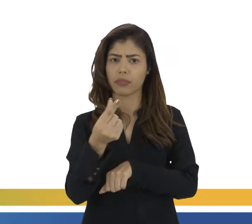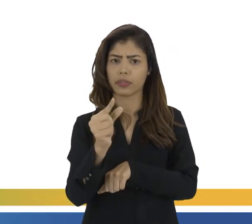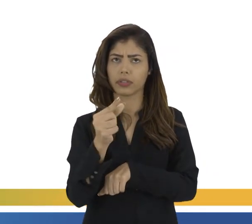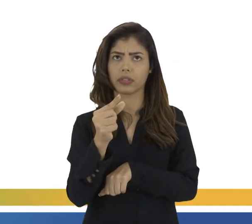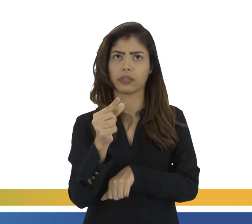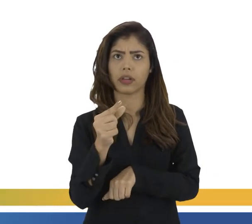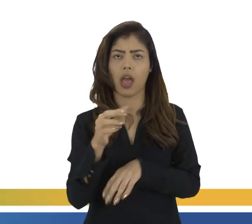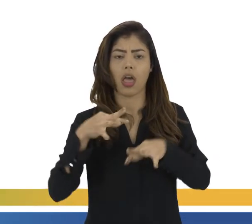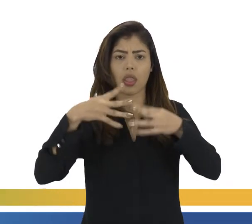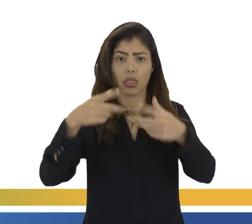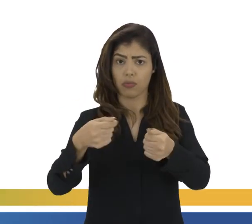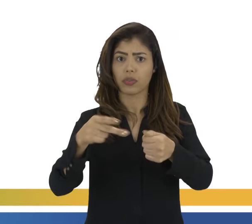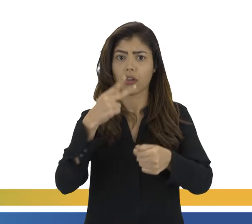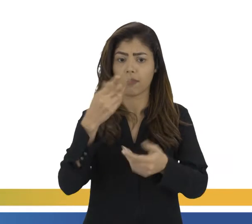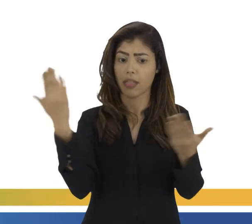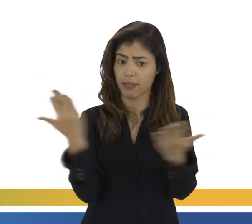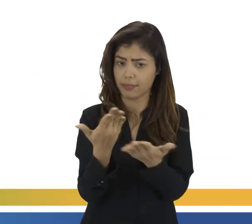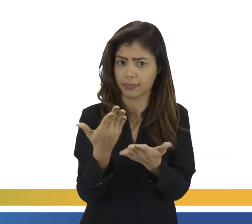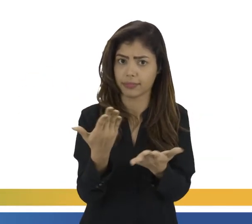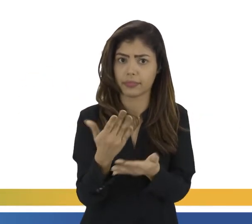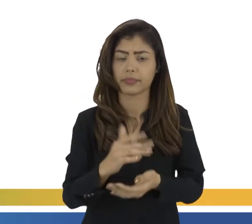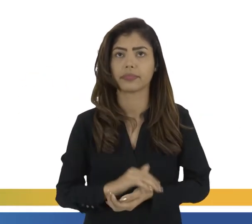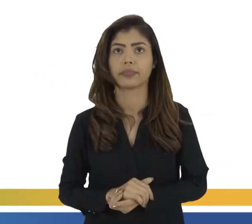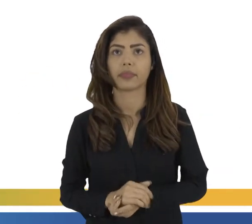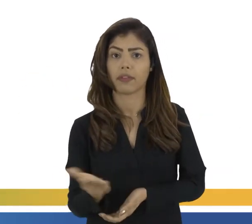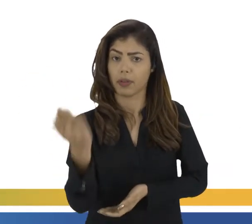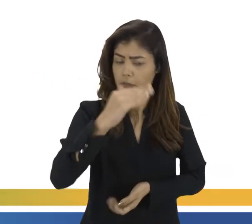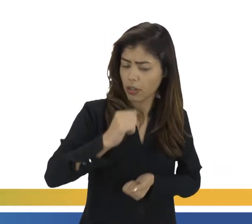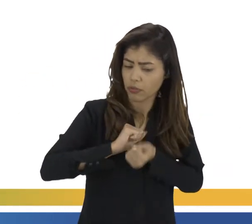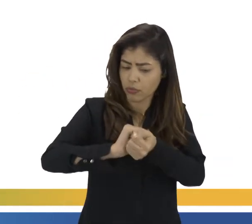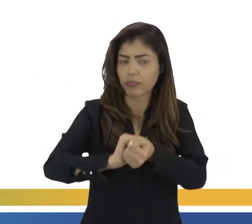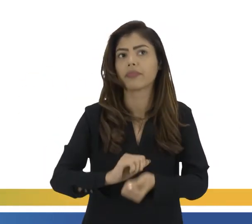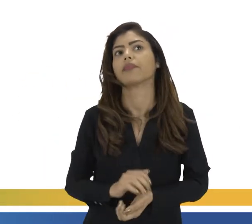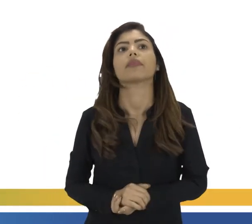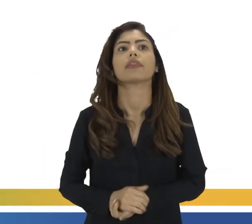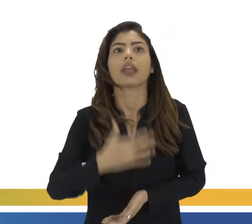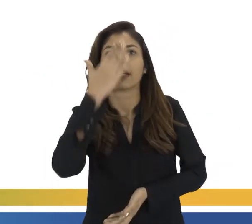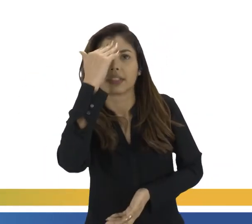pouquinho tudo isso aí o que eu falei, tá? Vamos lá, gente, vamos lá.